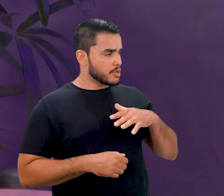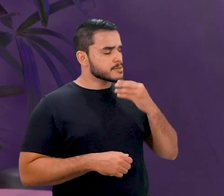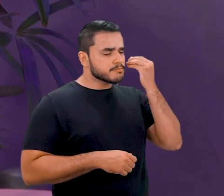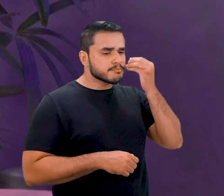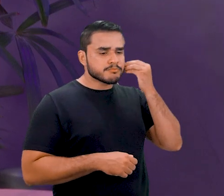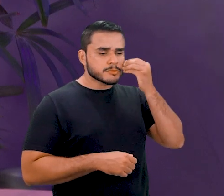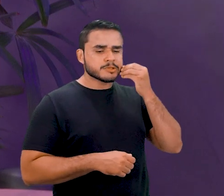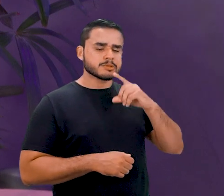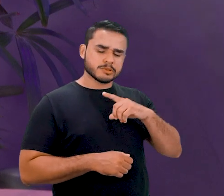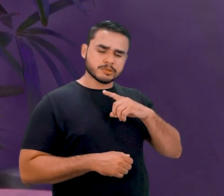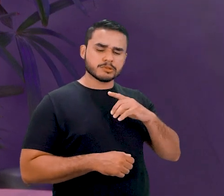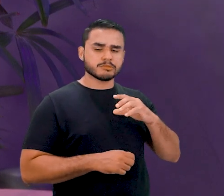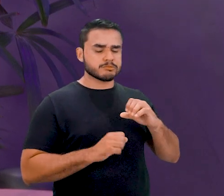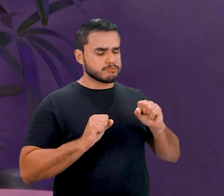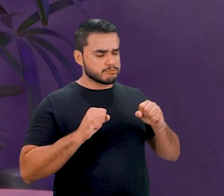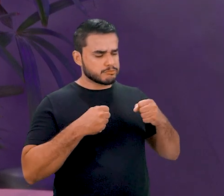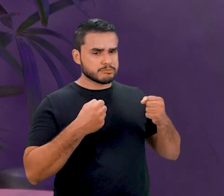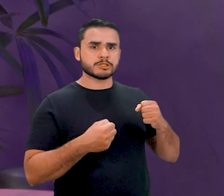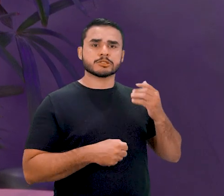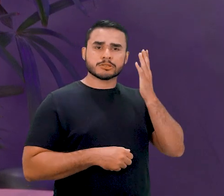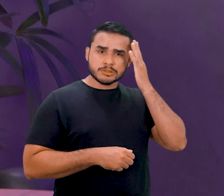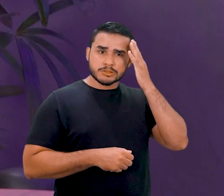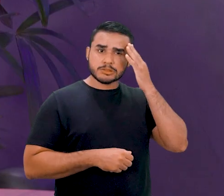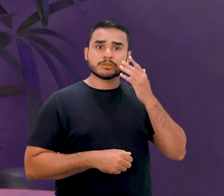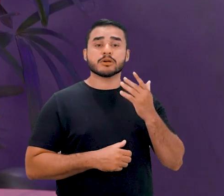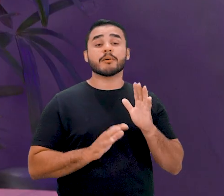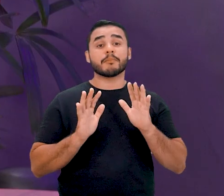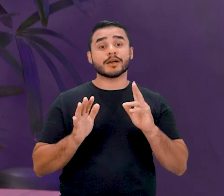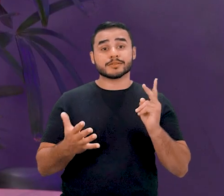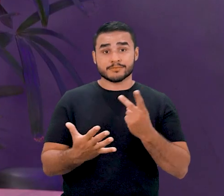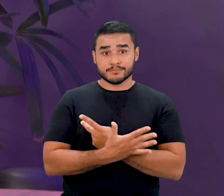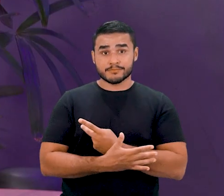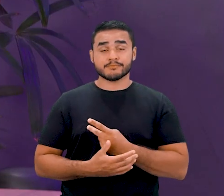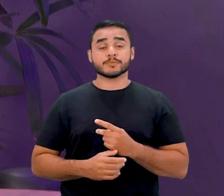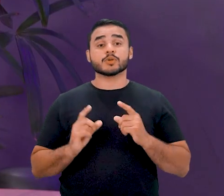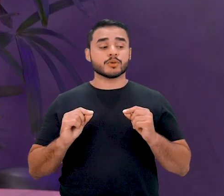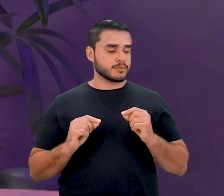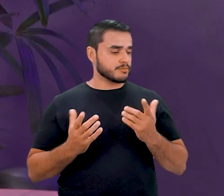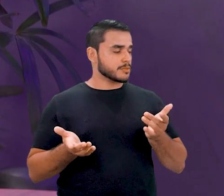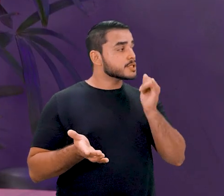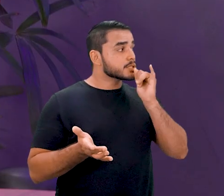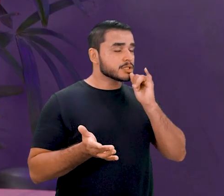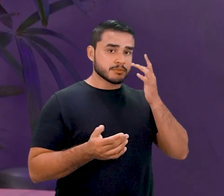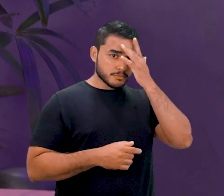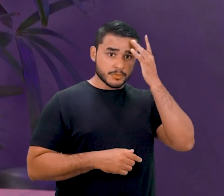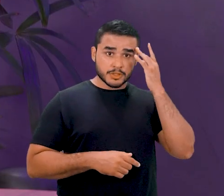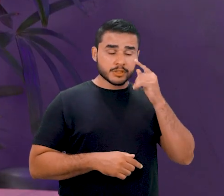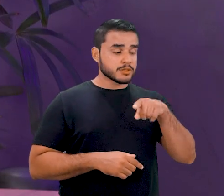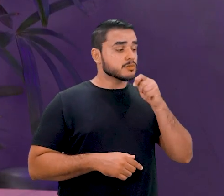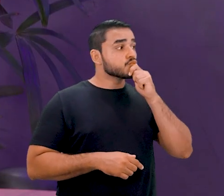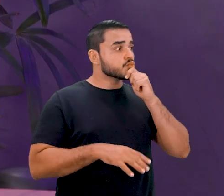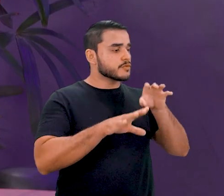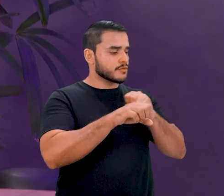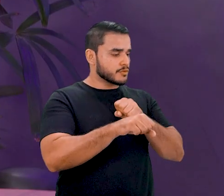uma vasta experiência, eu vi muitas pessoas subirem de cargo, pessoas que eram